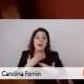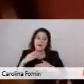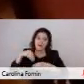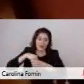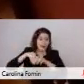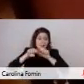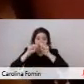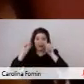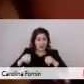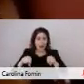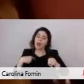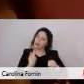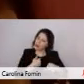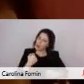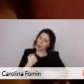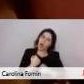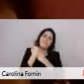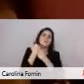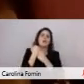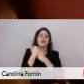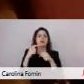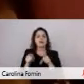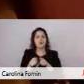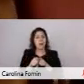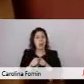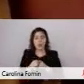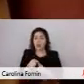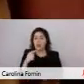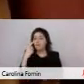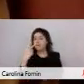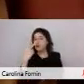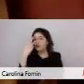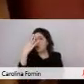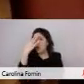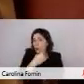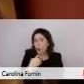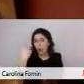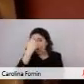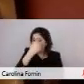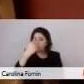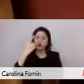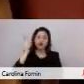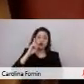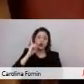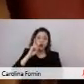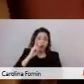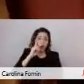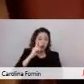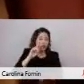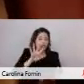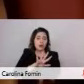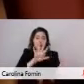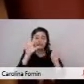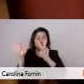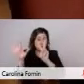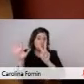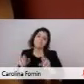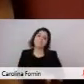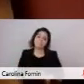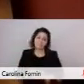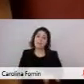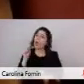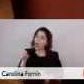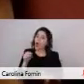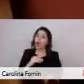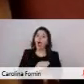apoiar 24 horas por dia, 7 dias por semana, e é uma ferramenta que, inclusive, permite uma videoconferência com